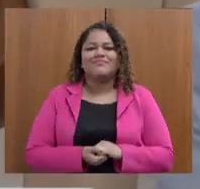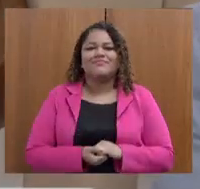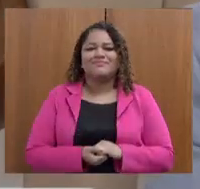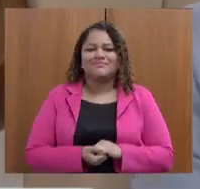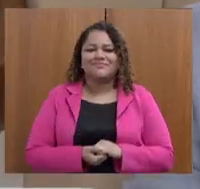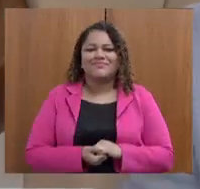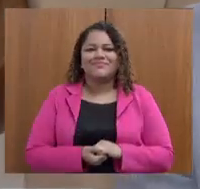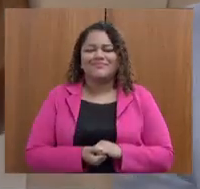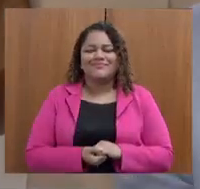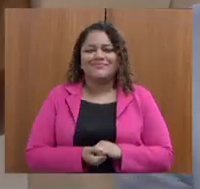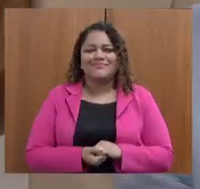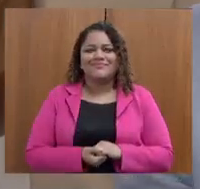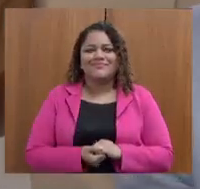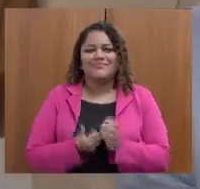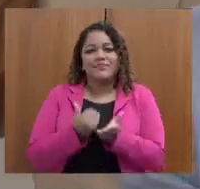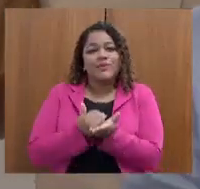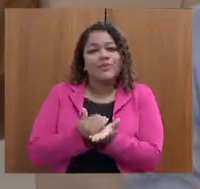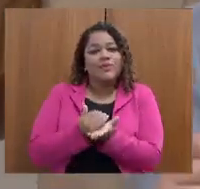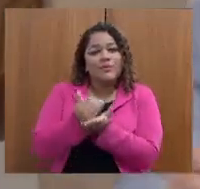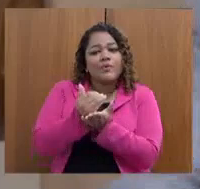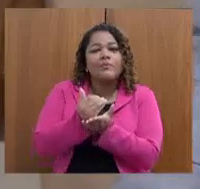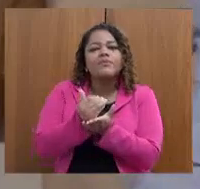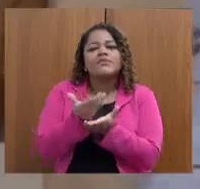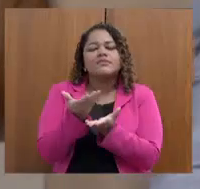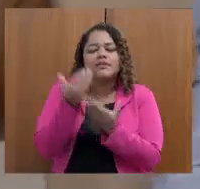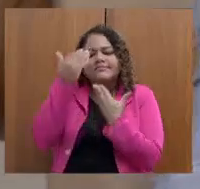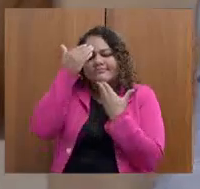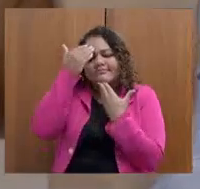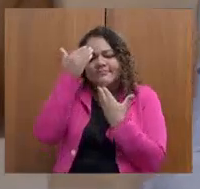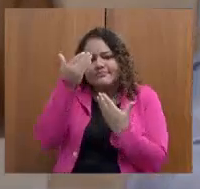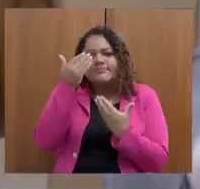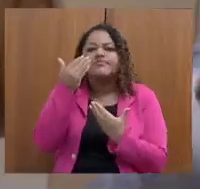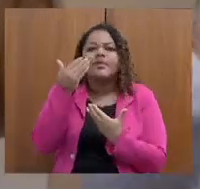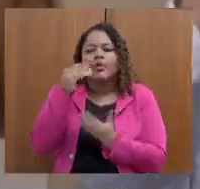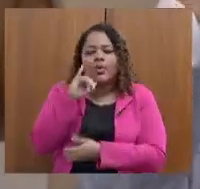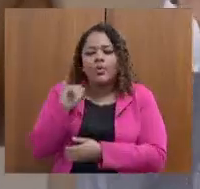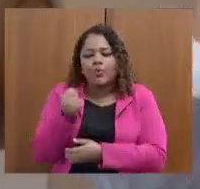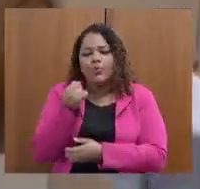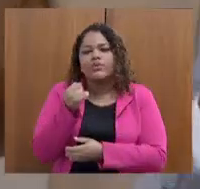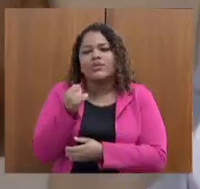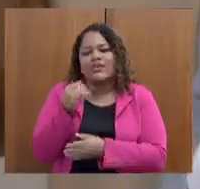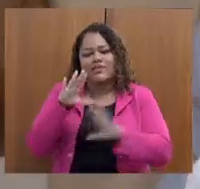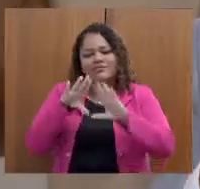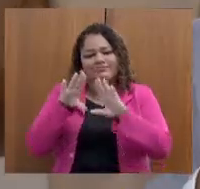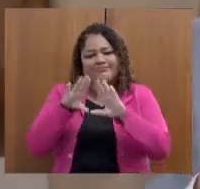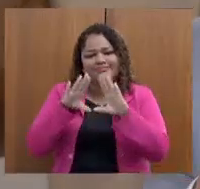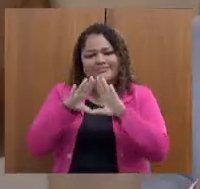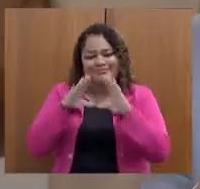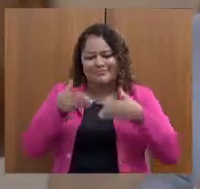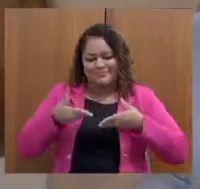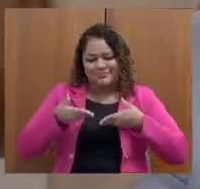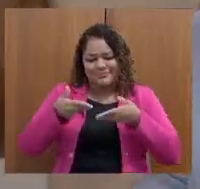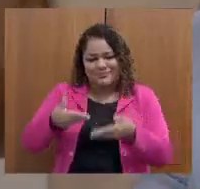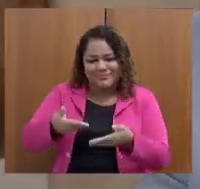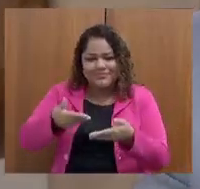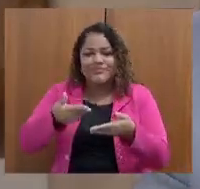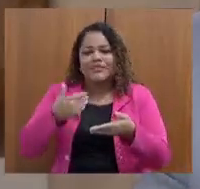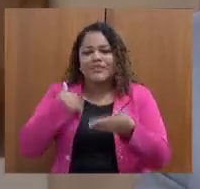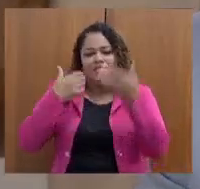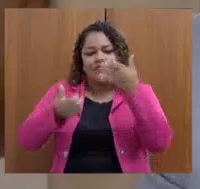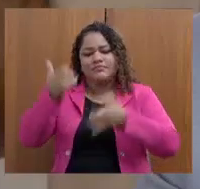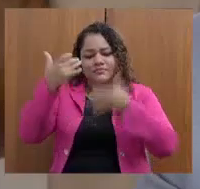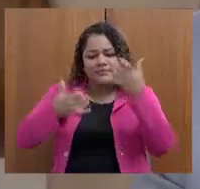iniciar agradecendo aí a oportunidade que essa casa nos dá de trazer e prestar